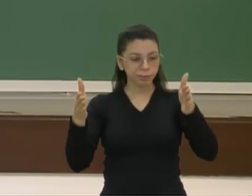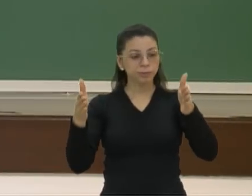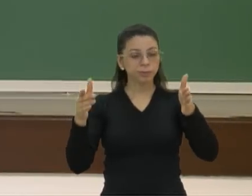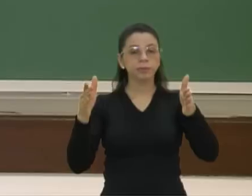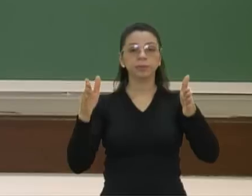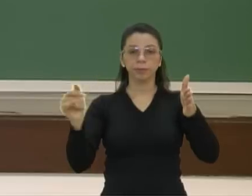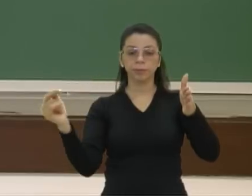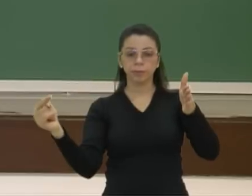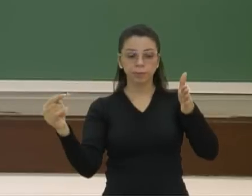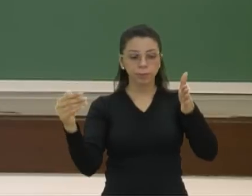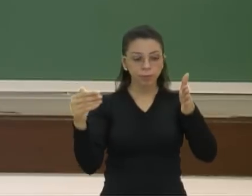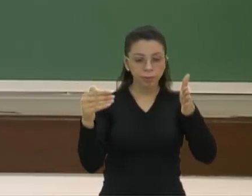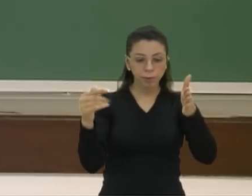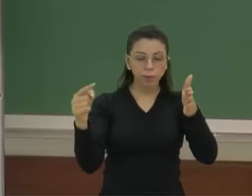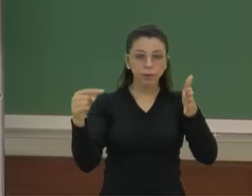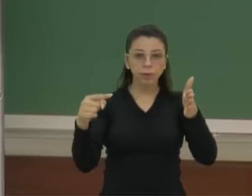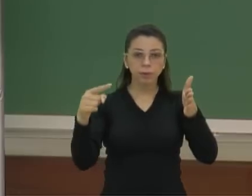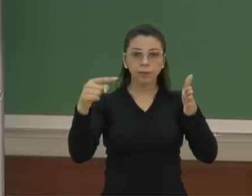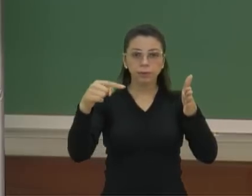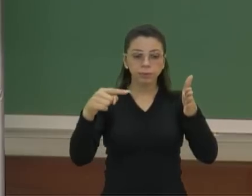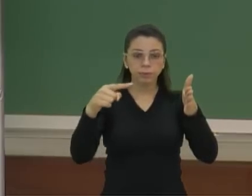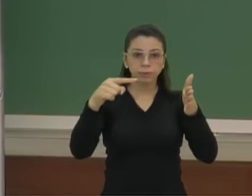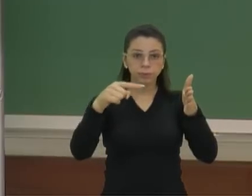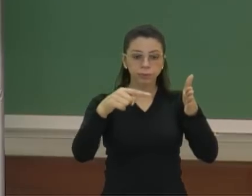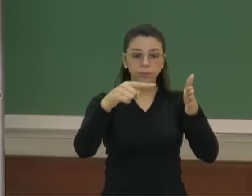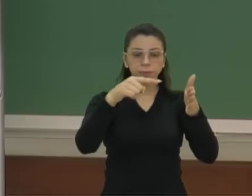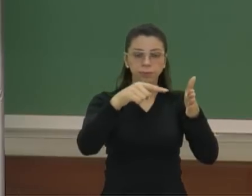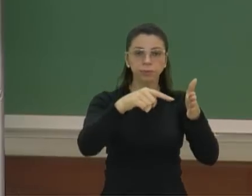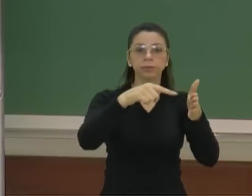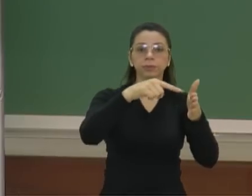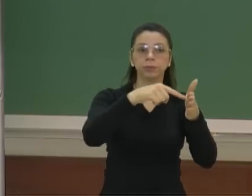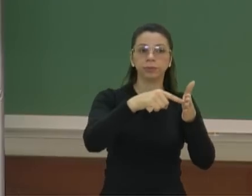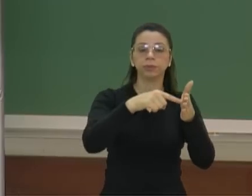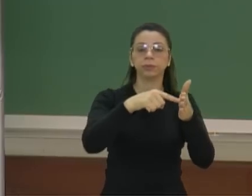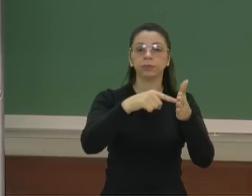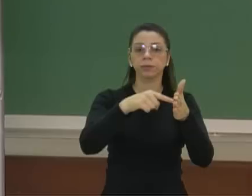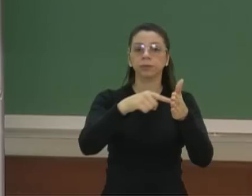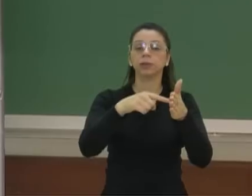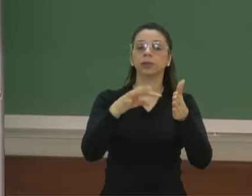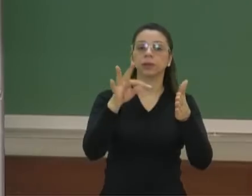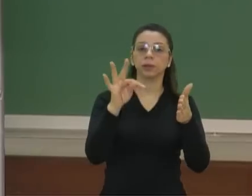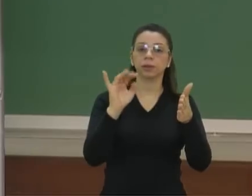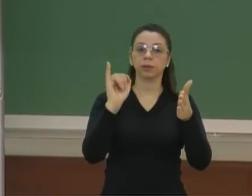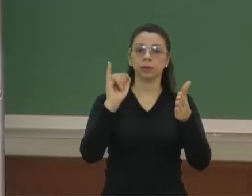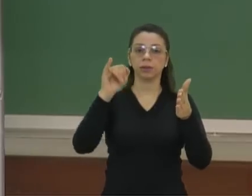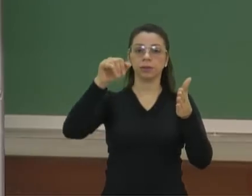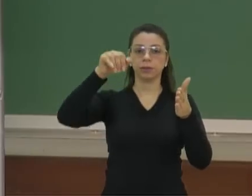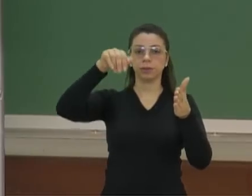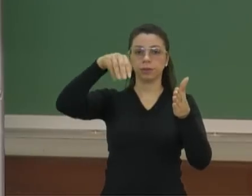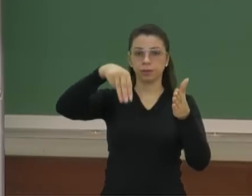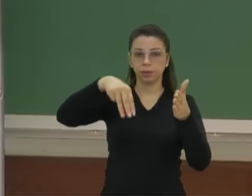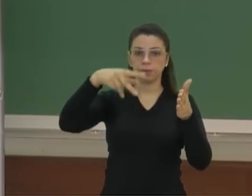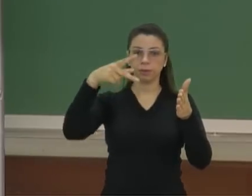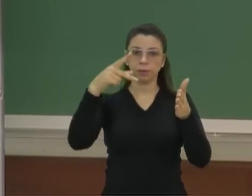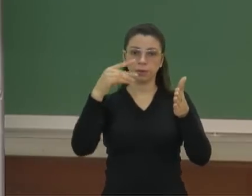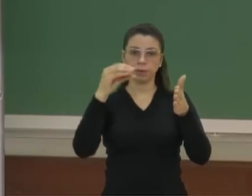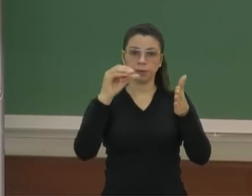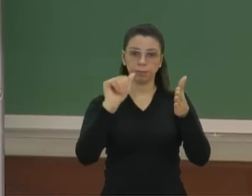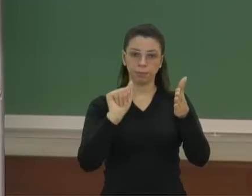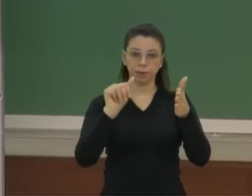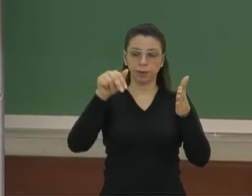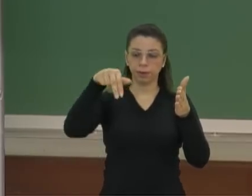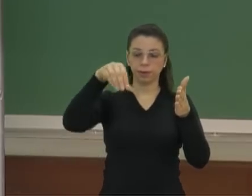auditivo vai chegar até onde? Uma barreira física, a membrana timpânica, sendo transformado agora